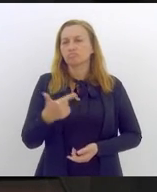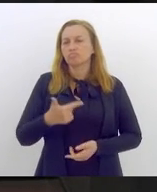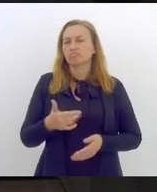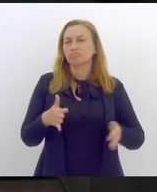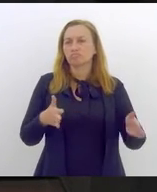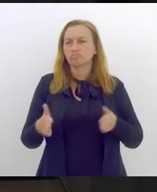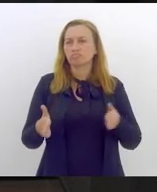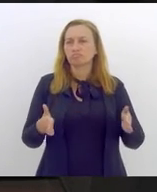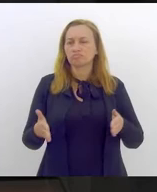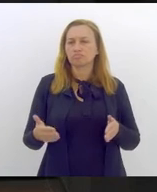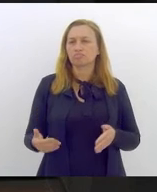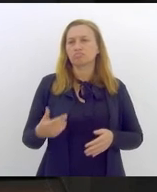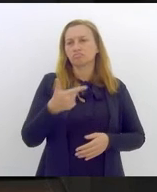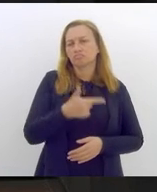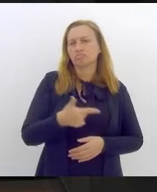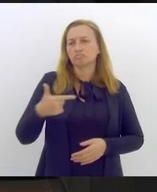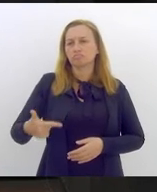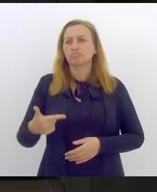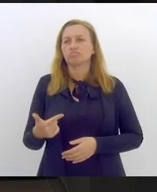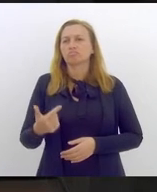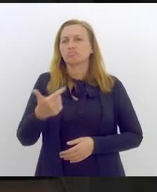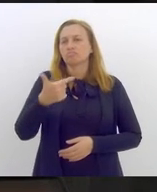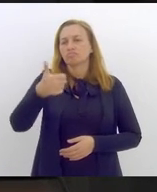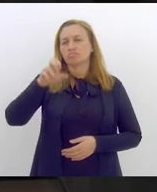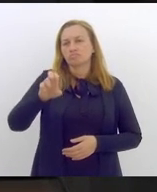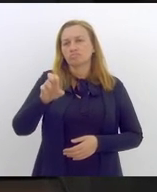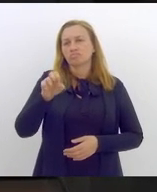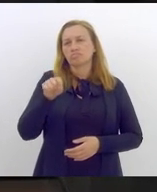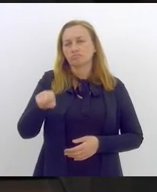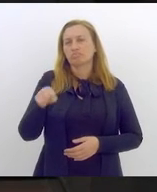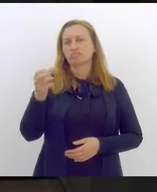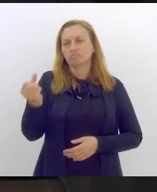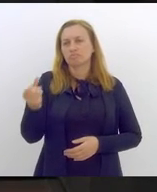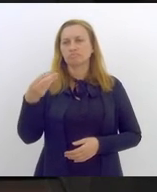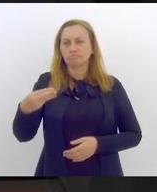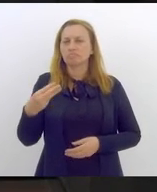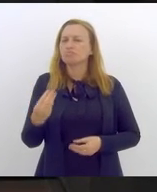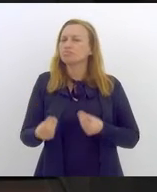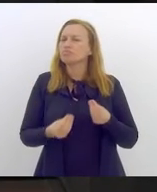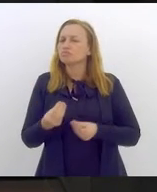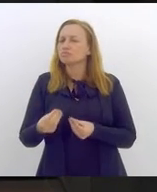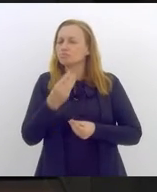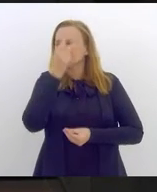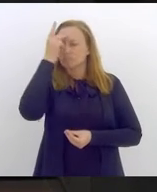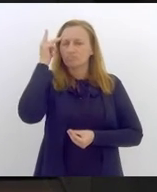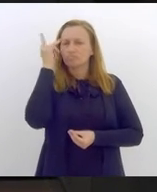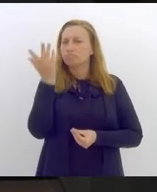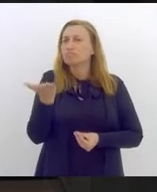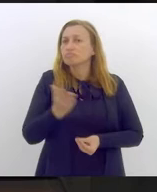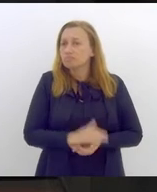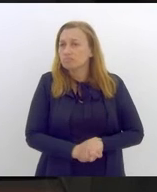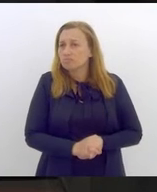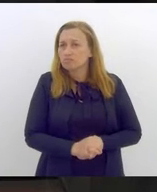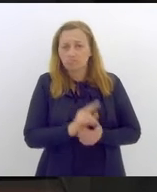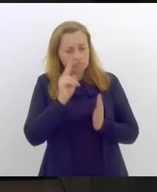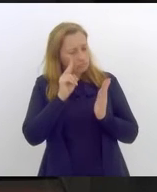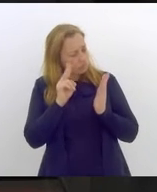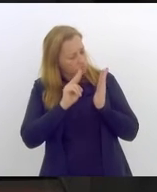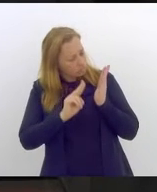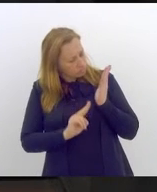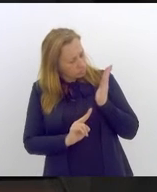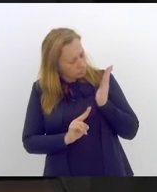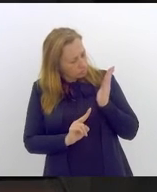de 22 15 pontos 63 Então como é que as pessoas leem o número